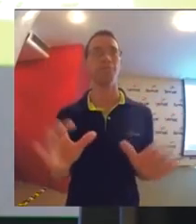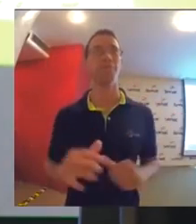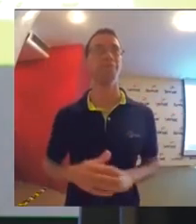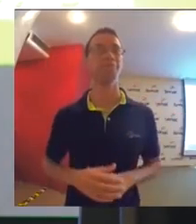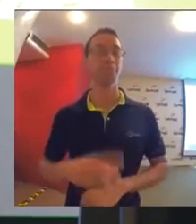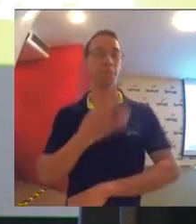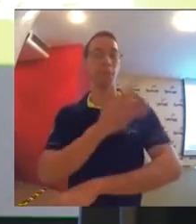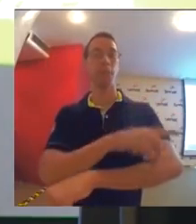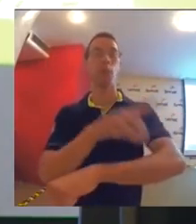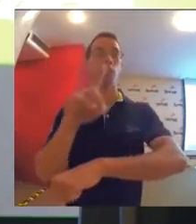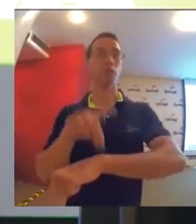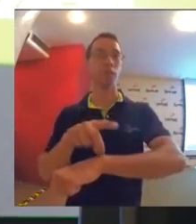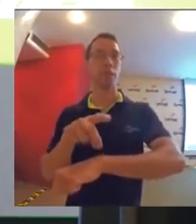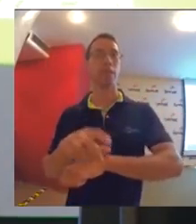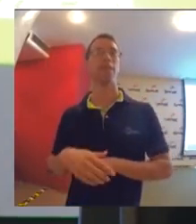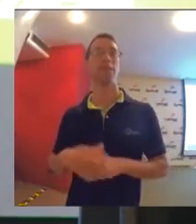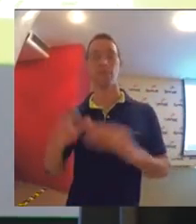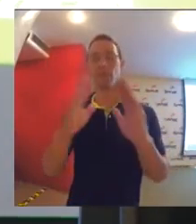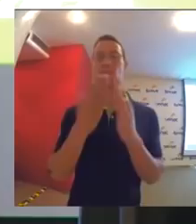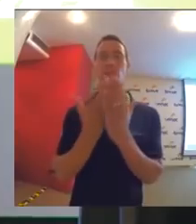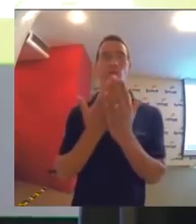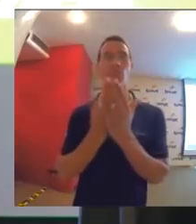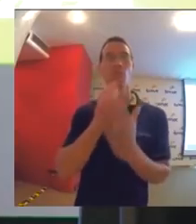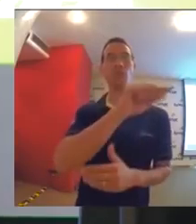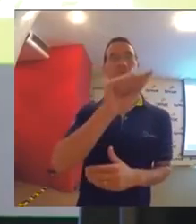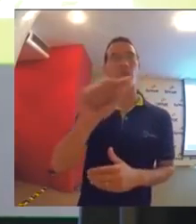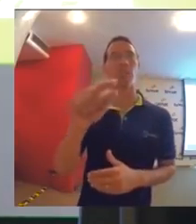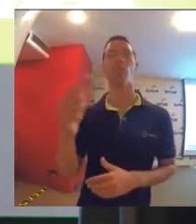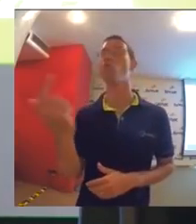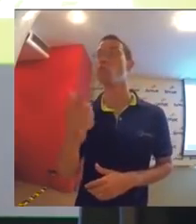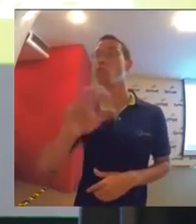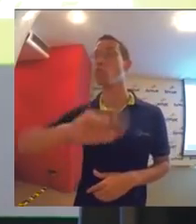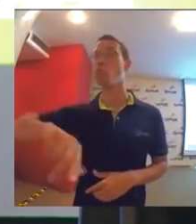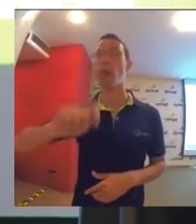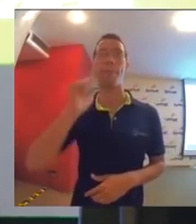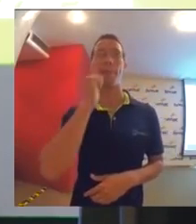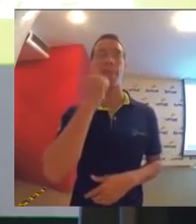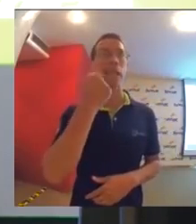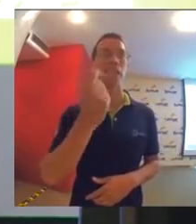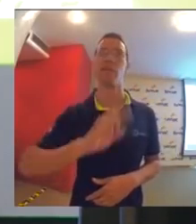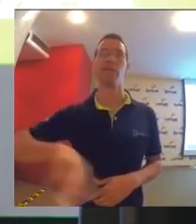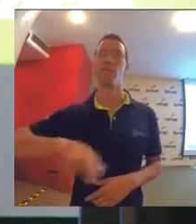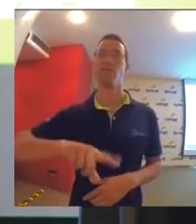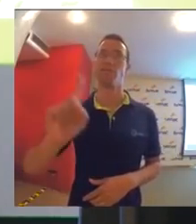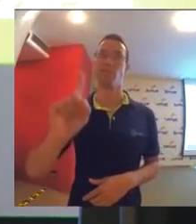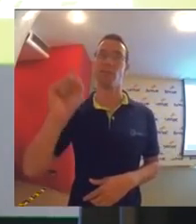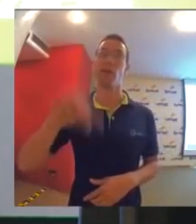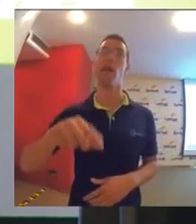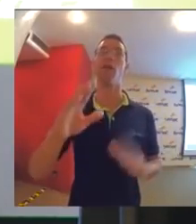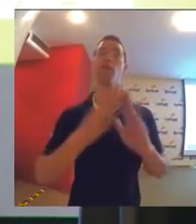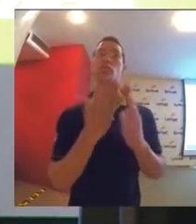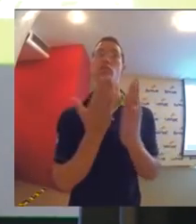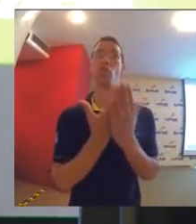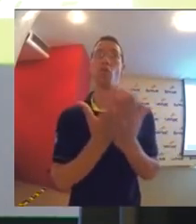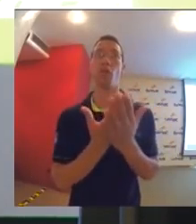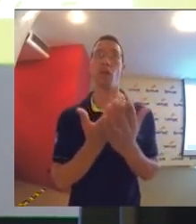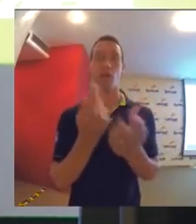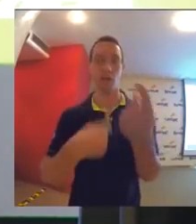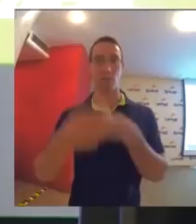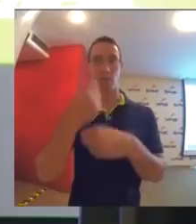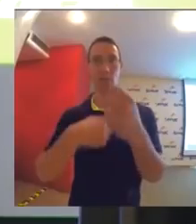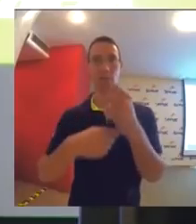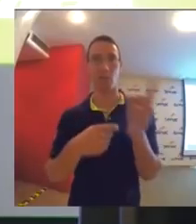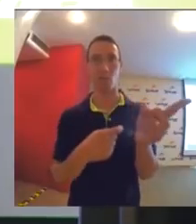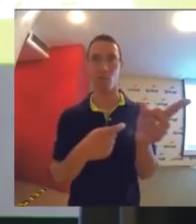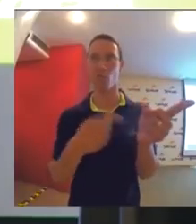Pedagogia. As escolas não são padarias, são escolas. A administração de uma escola não é o mesmo que a administração de